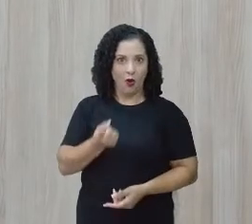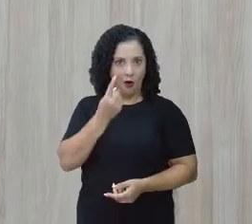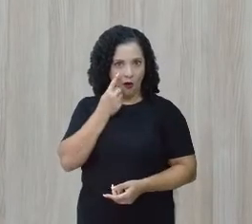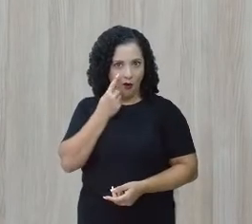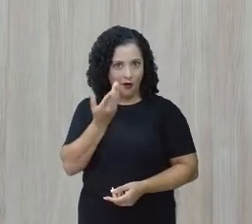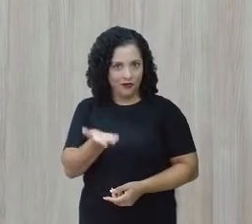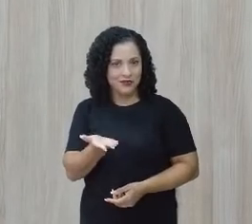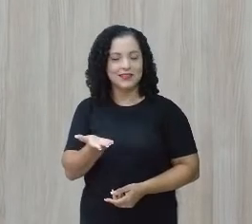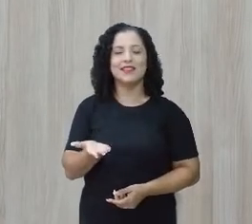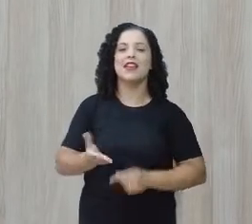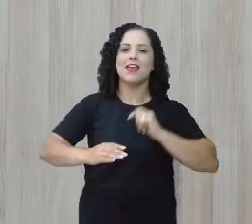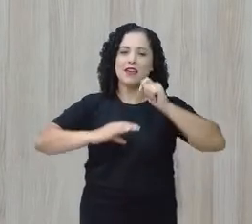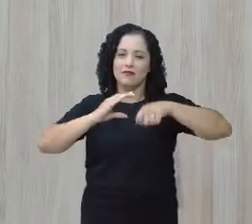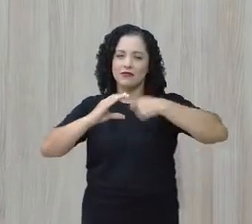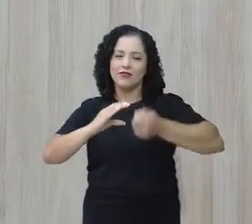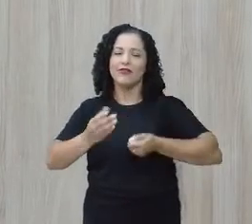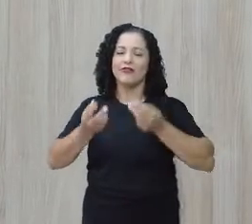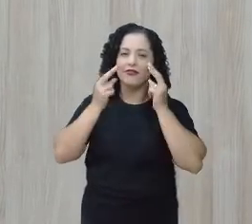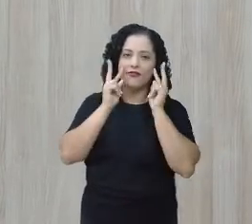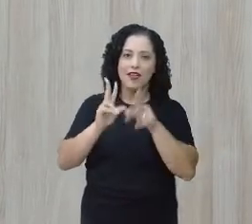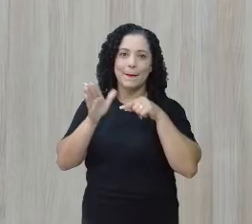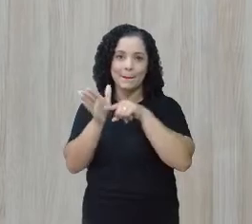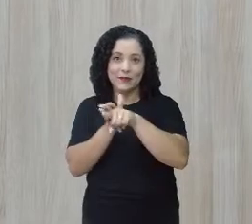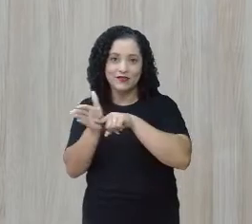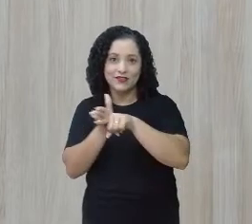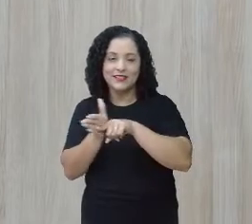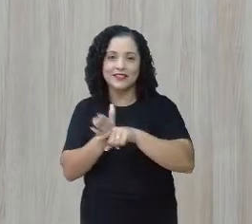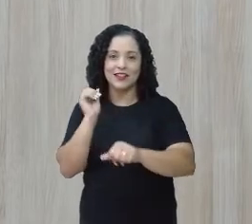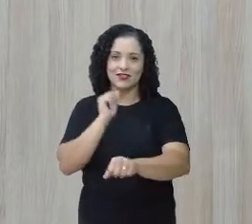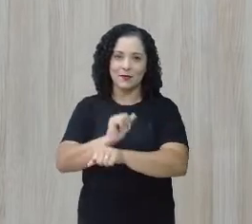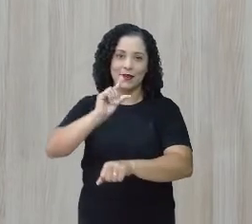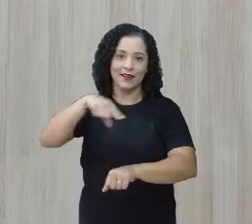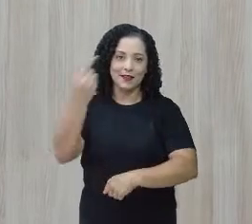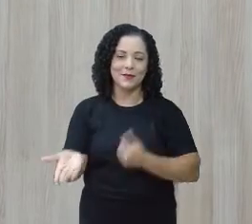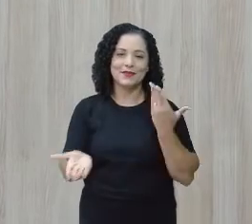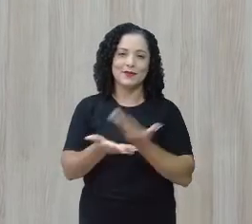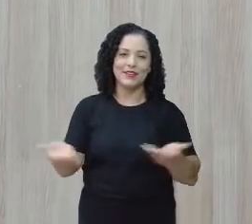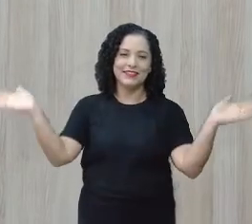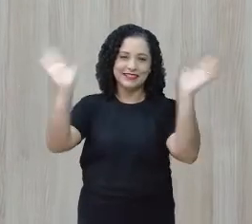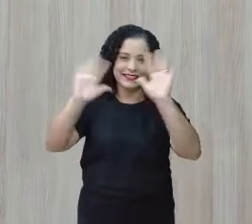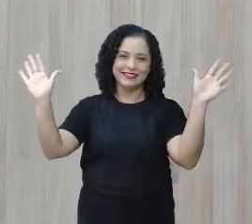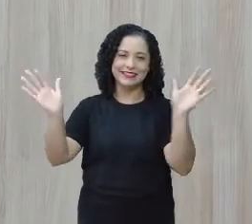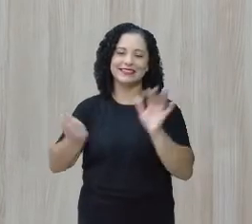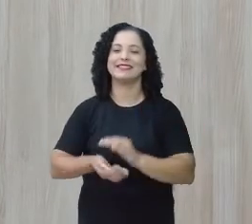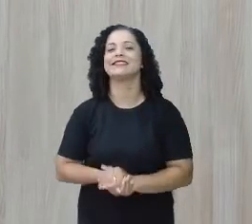dá uma olhada na trilha, faz a atividade e aguardamos vocês na próxima aula. Tchau.